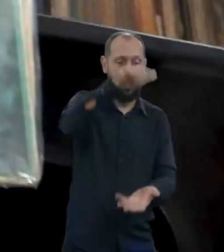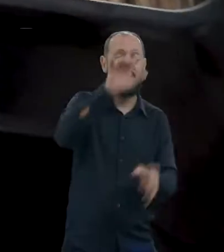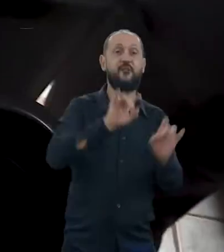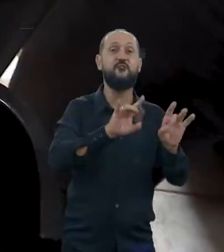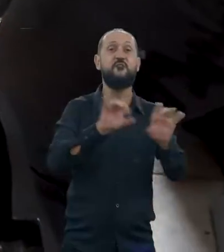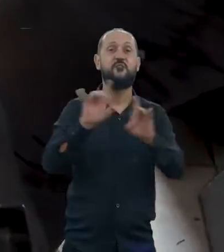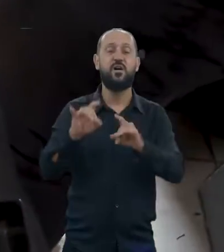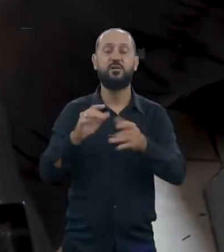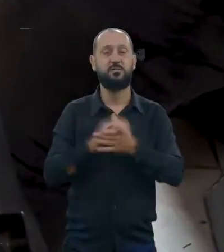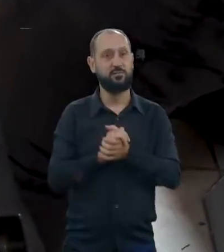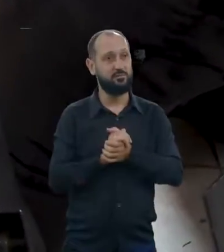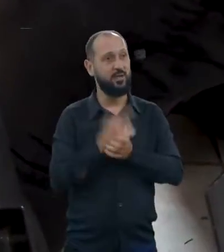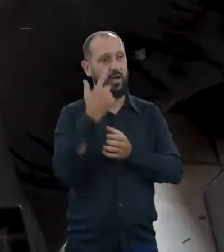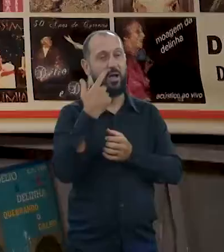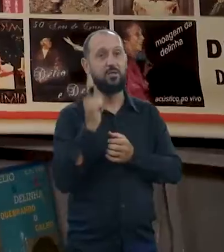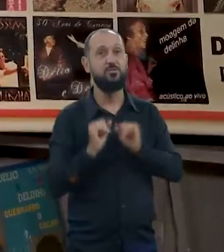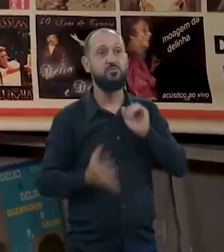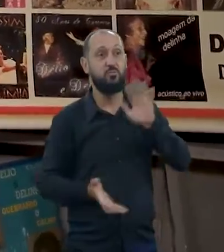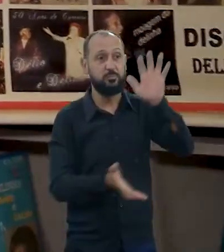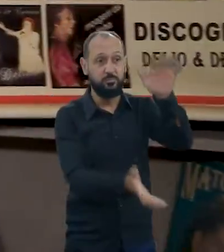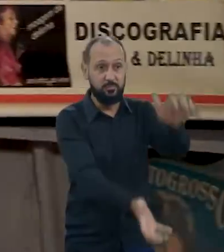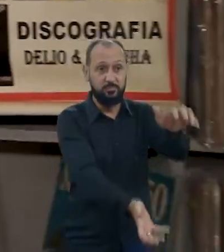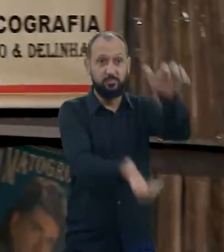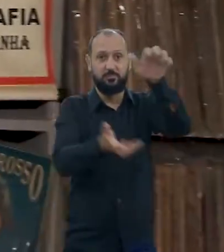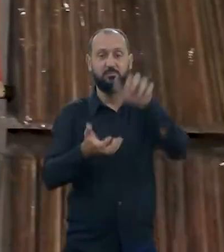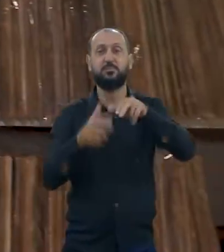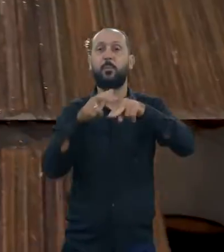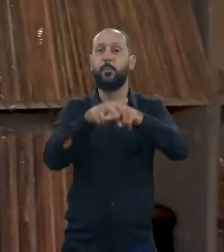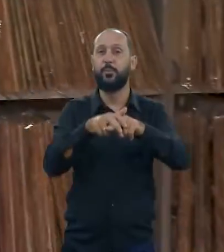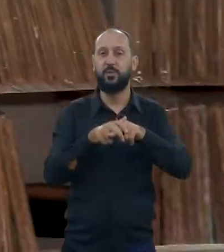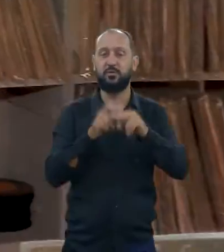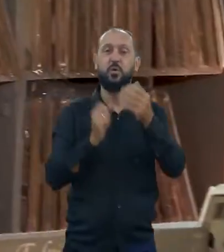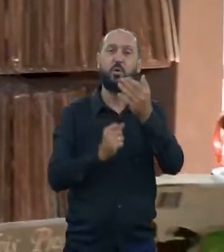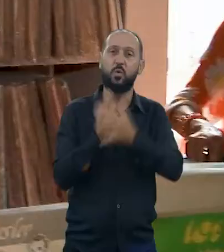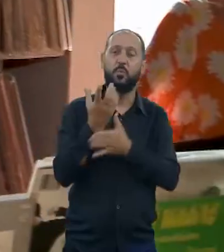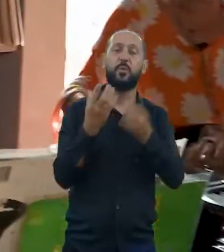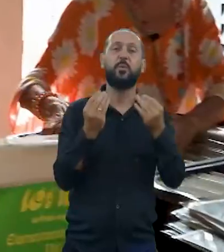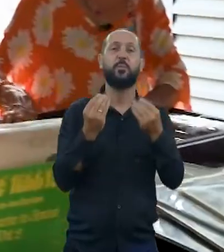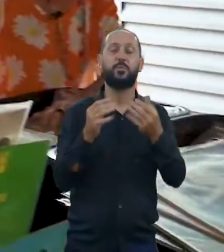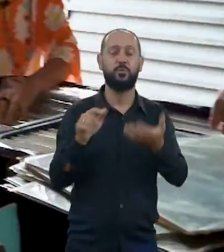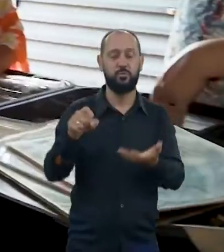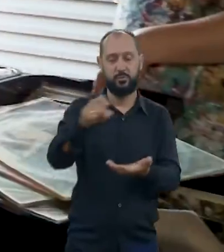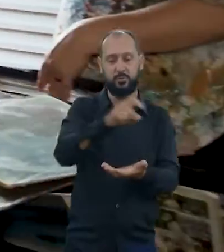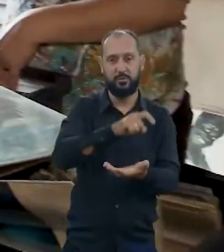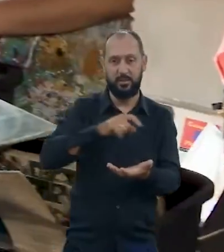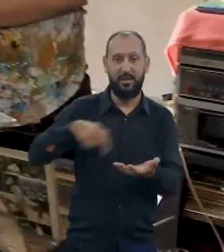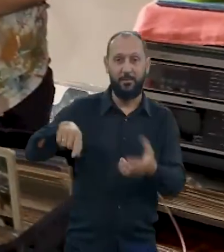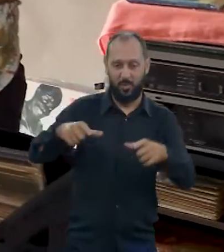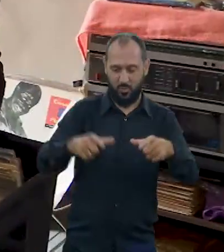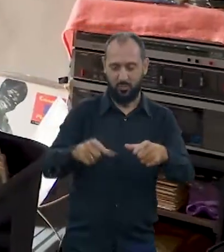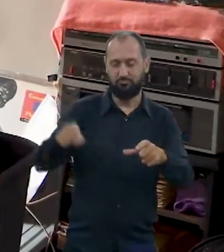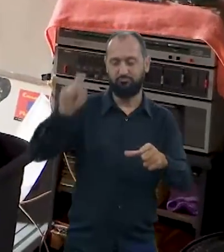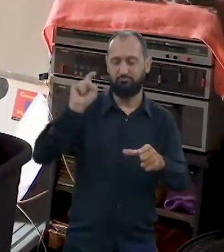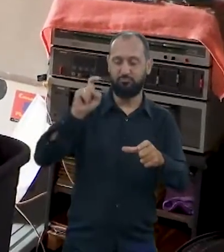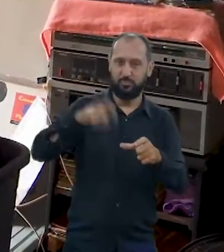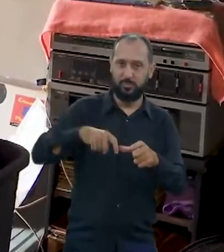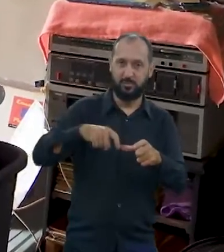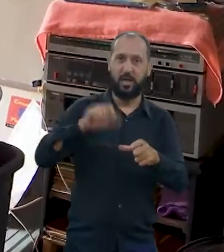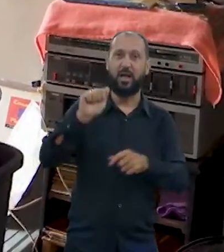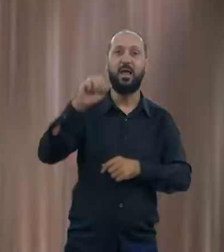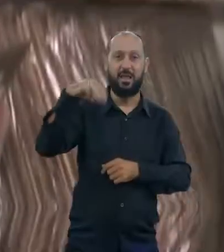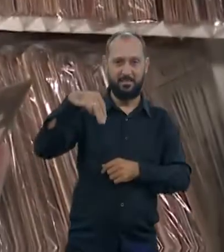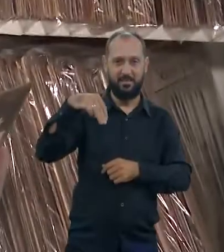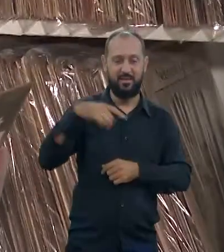as coleções. Aí eu aumentei muito a minha coleção por isso. Comprei muito disco das